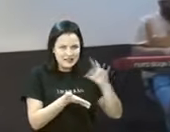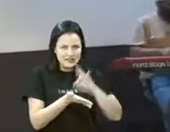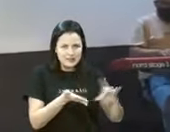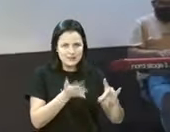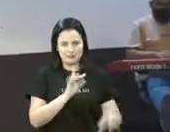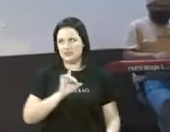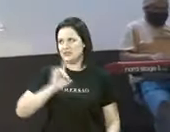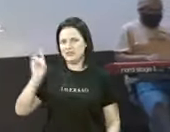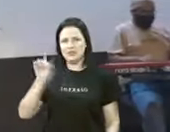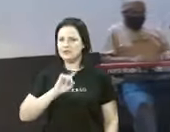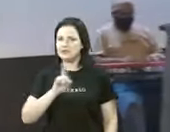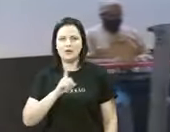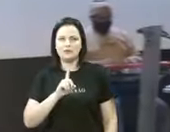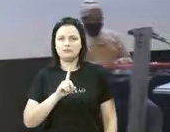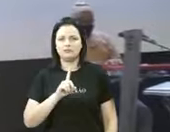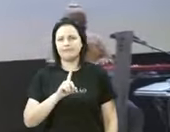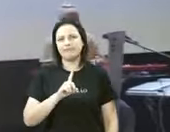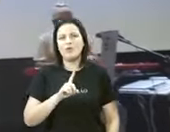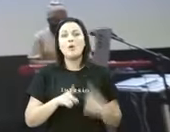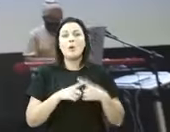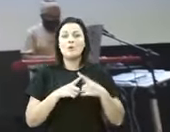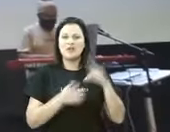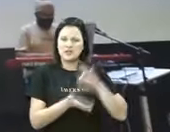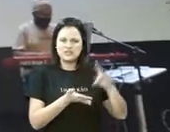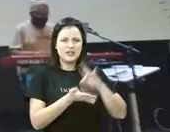Porque você só pode ser inimigo de alguém que você tem condição de derrotar.